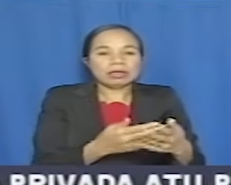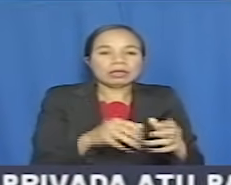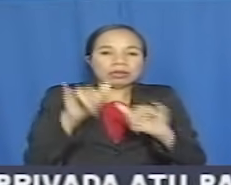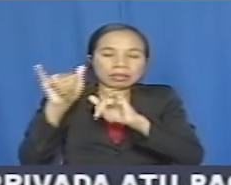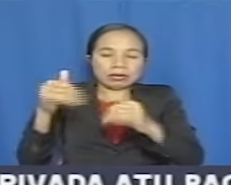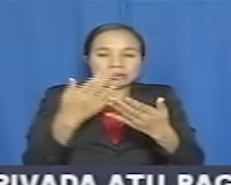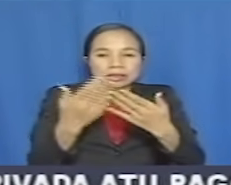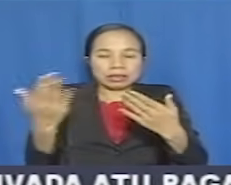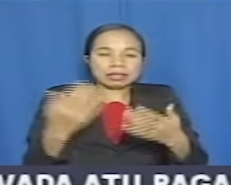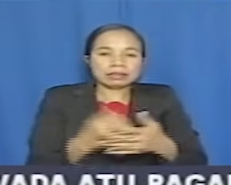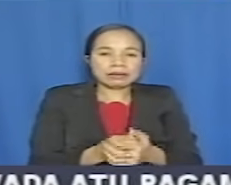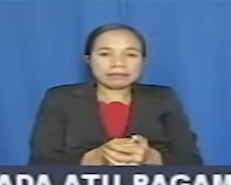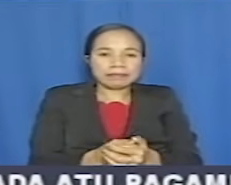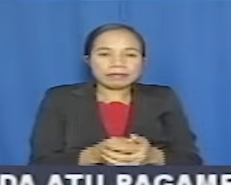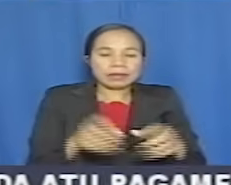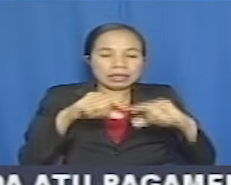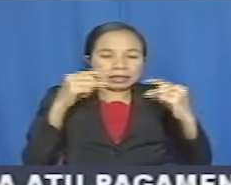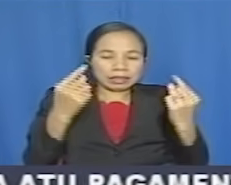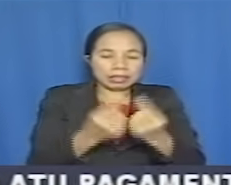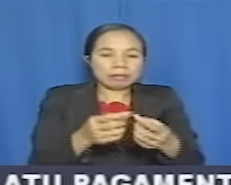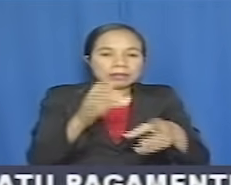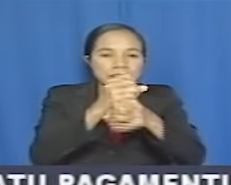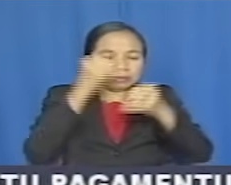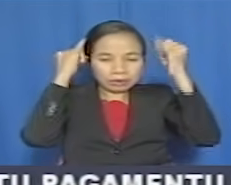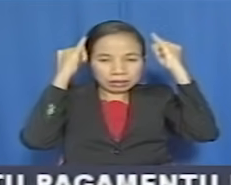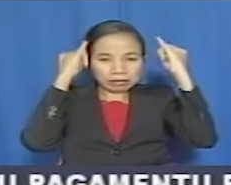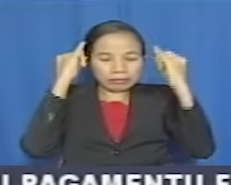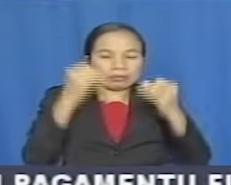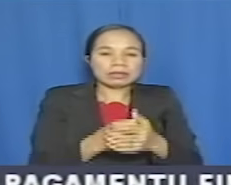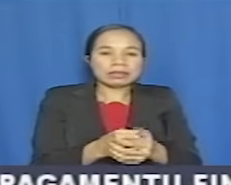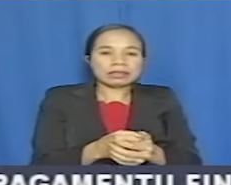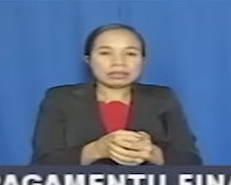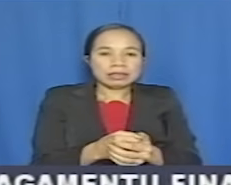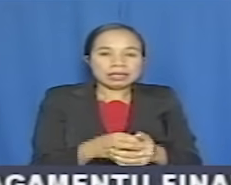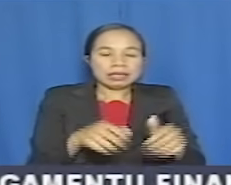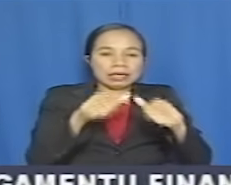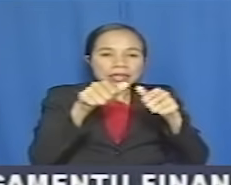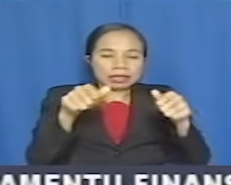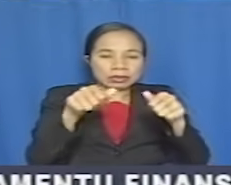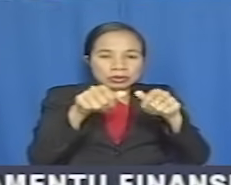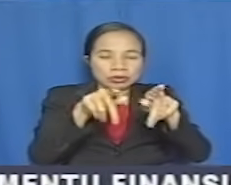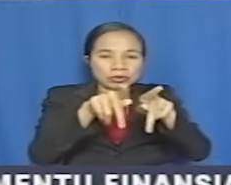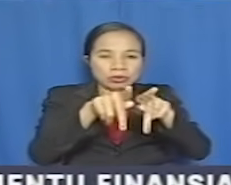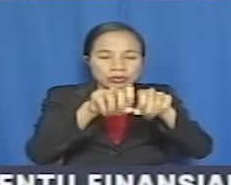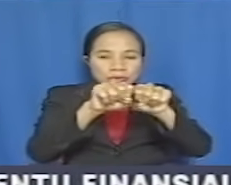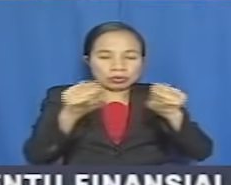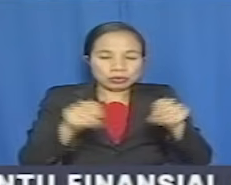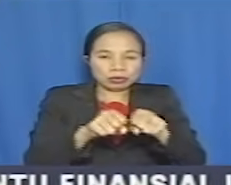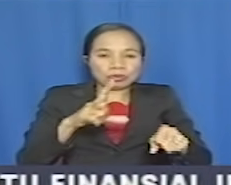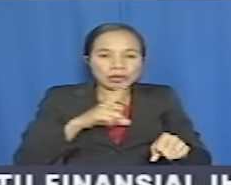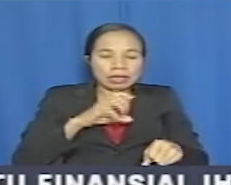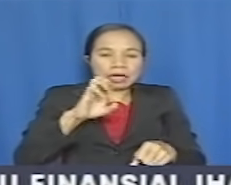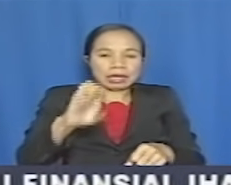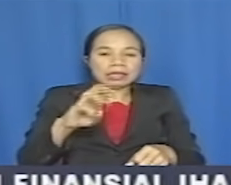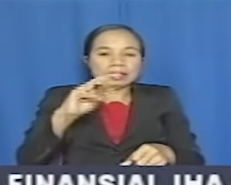armas brancas. Equipa conjunta, sim, informação, né? E a parte aldeia Raikuak, Sukulahan Ocidental, nona